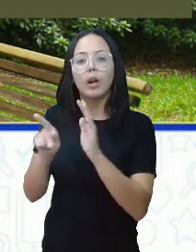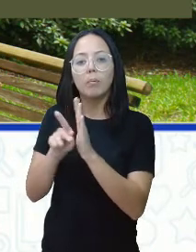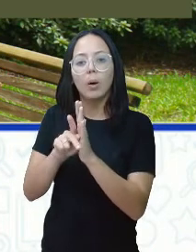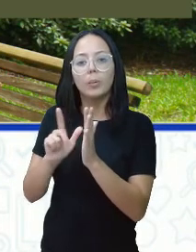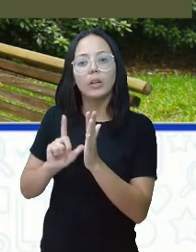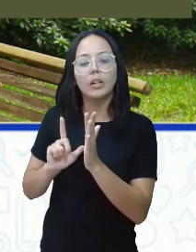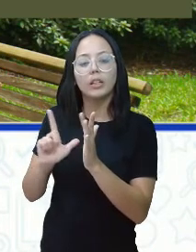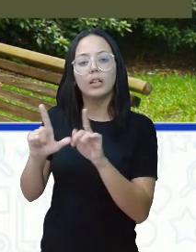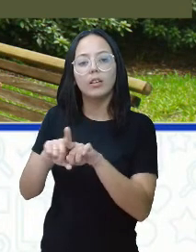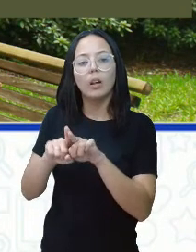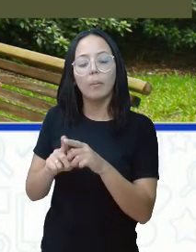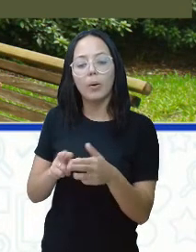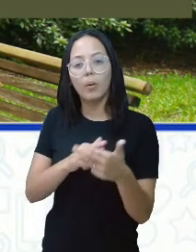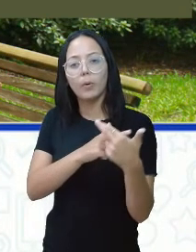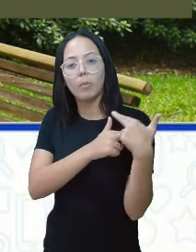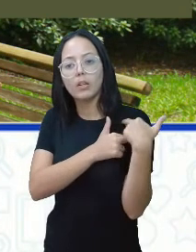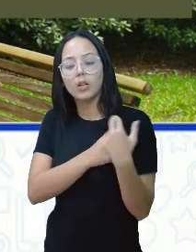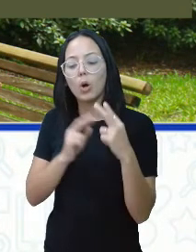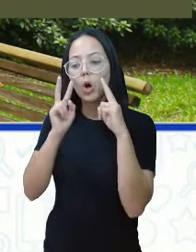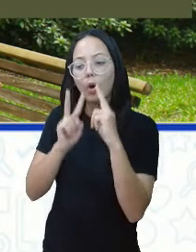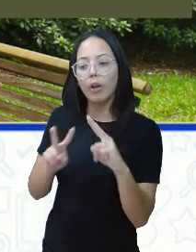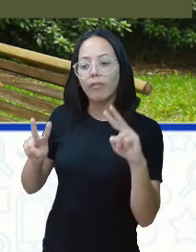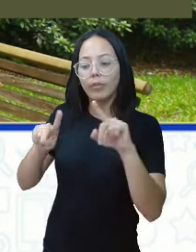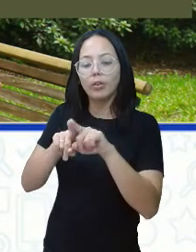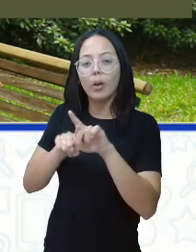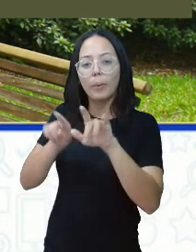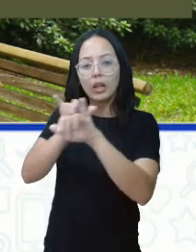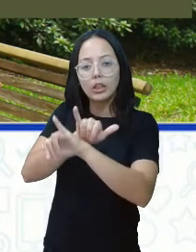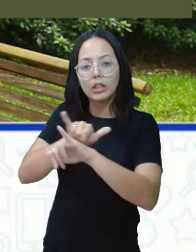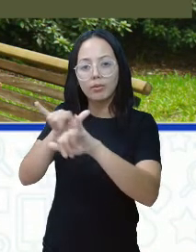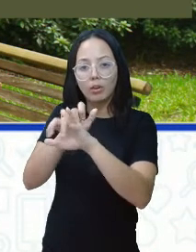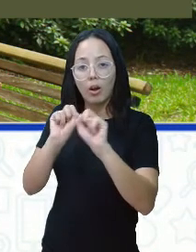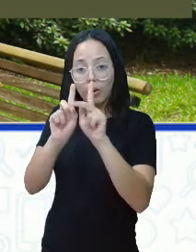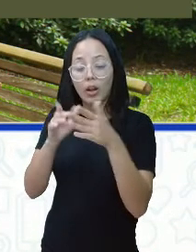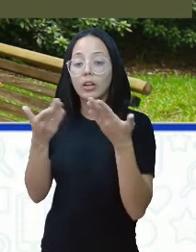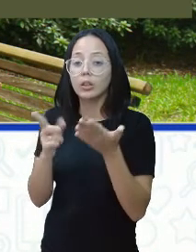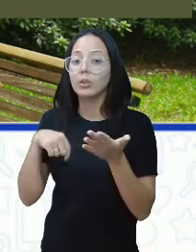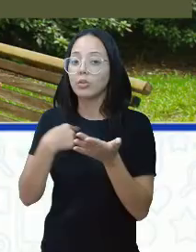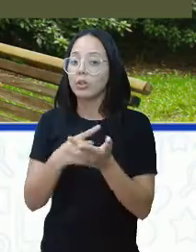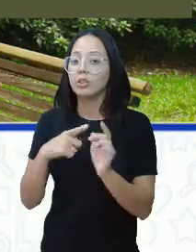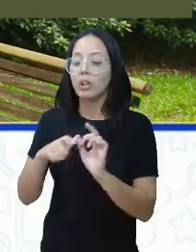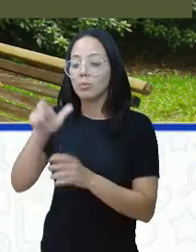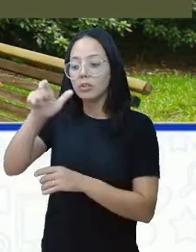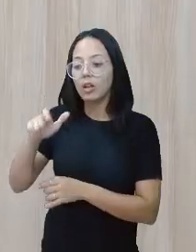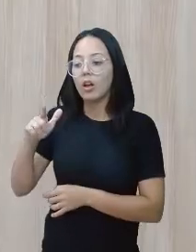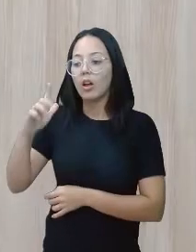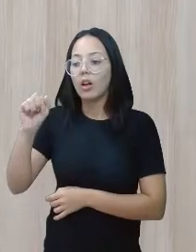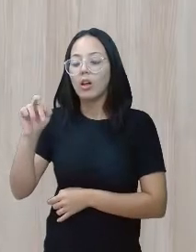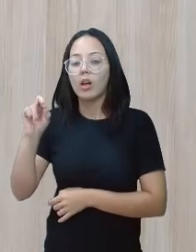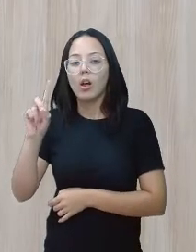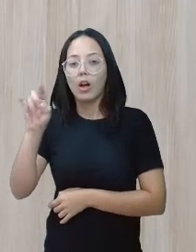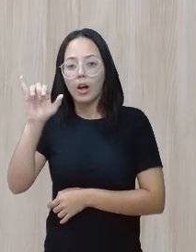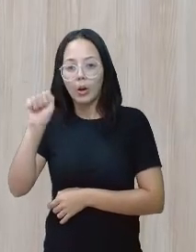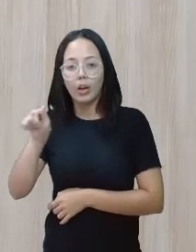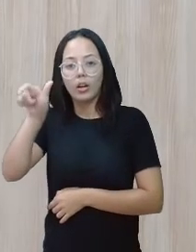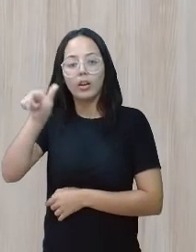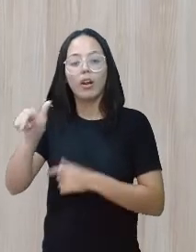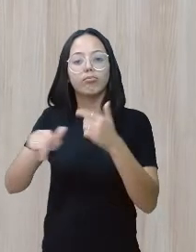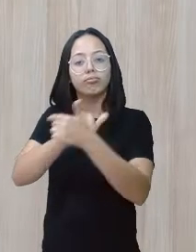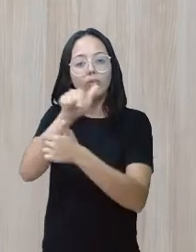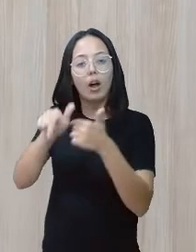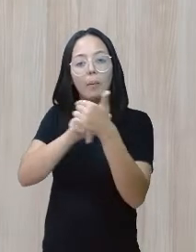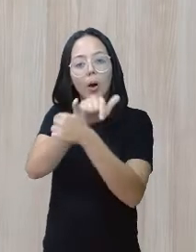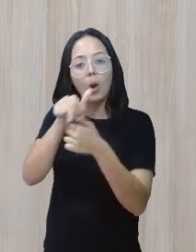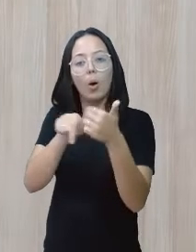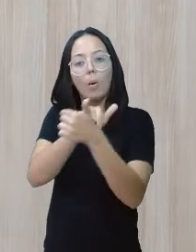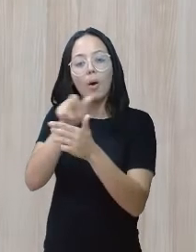se comprometeu em reunir e divulgar o material. Então a gente tem aí a Carolina, que trabalhou durante muito